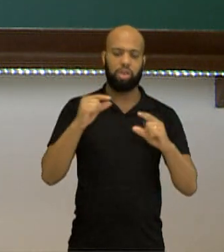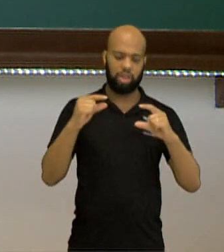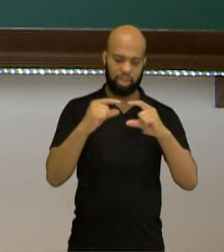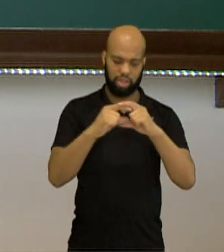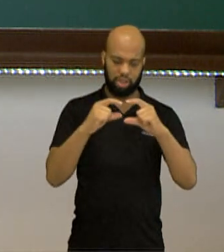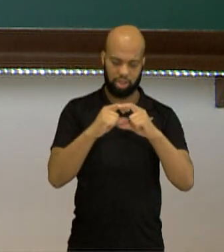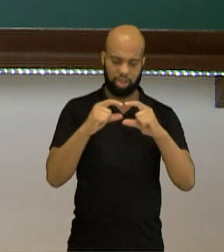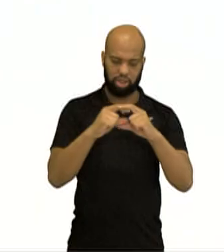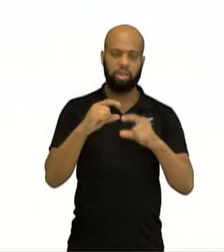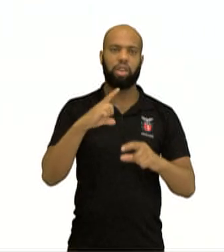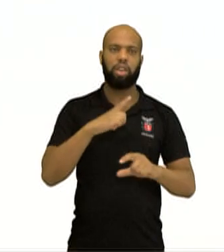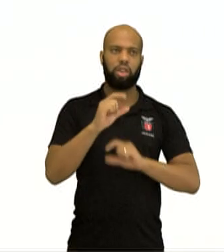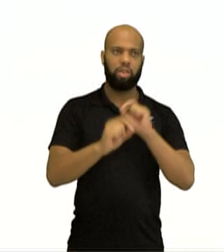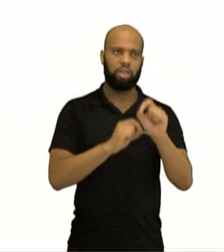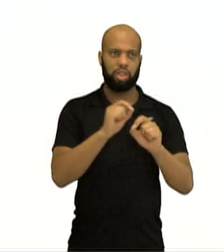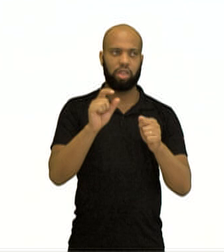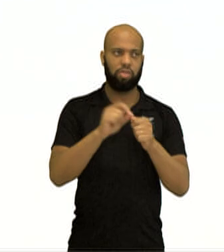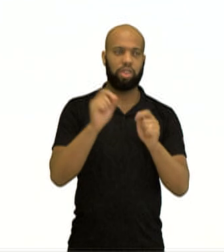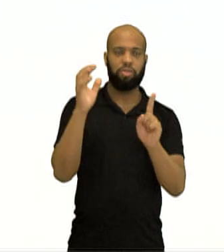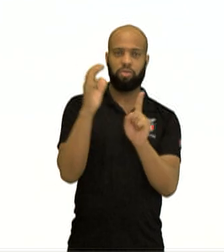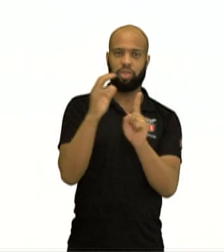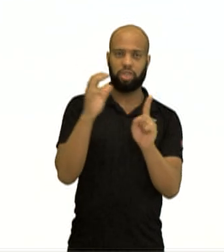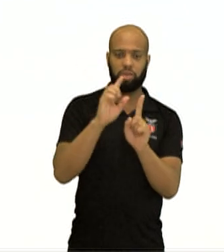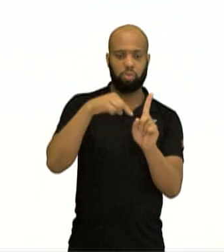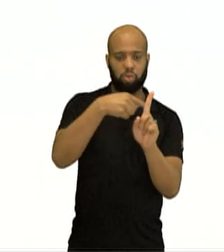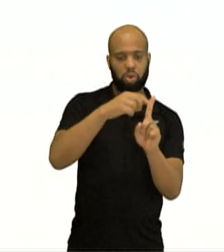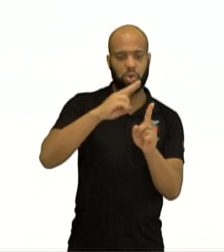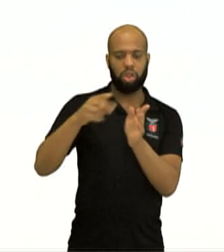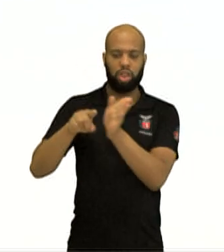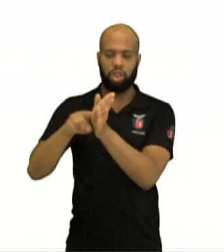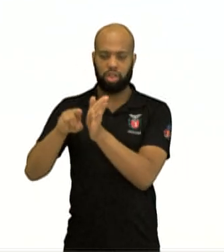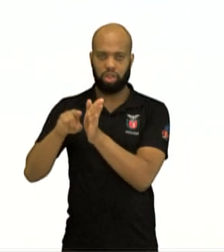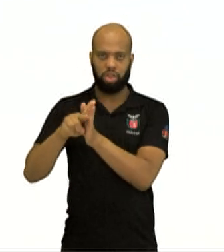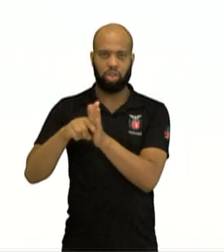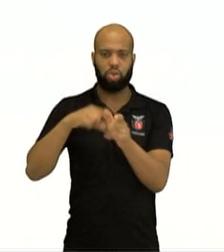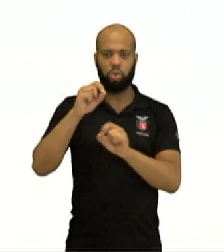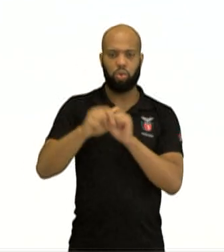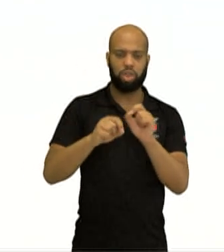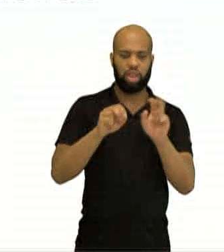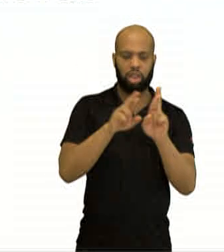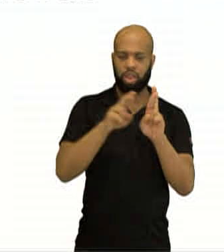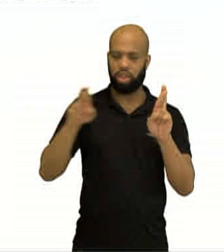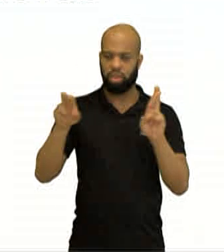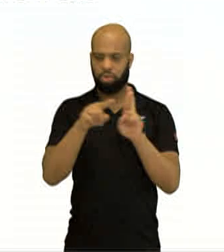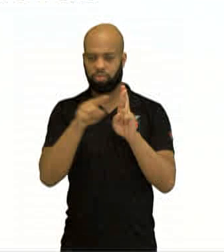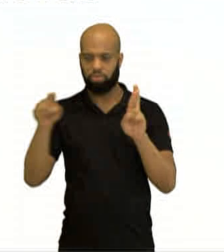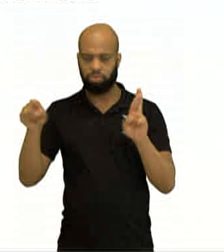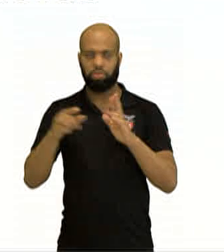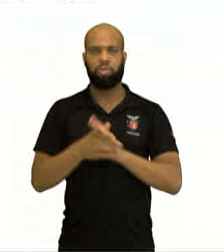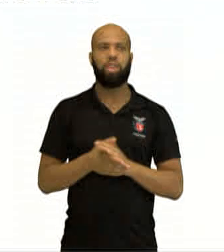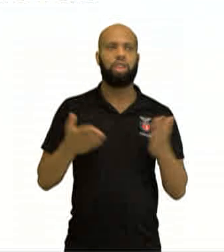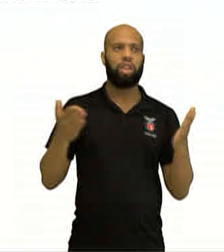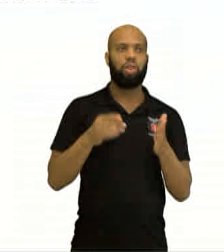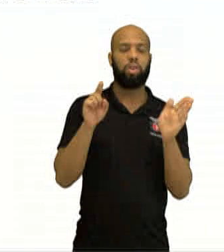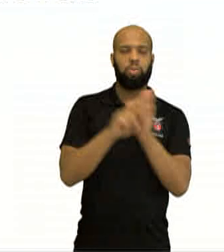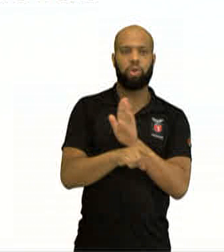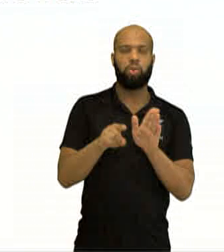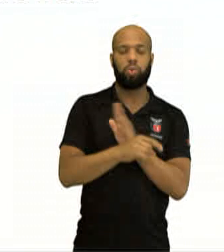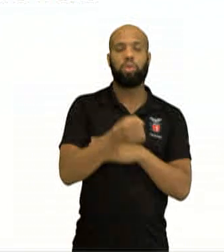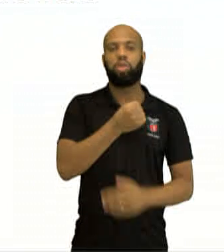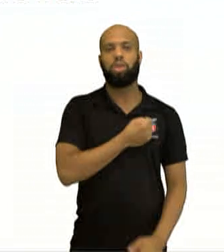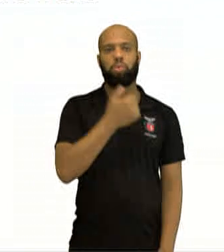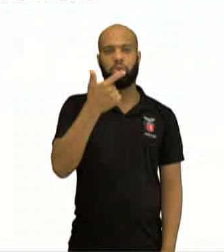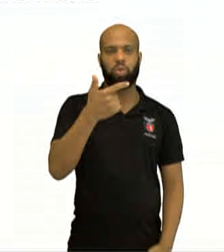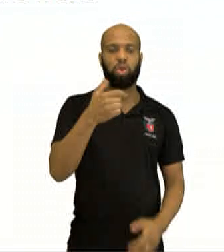atuando, né? Influenciando positiva ou negativamente na sua reação química. Muito bem, então vamos ao exercício.